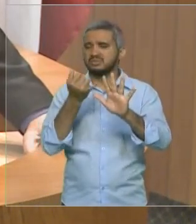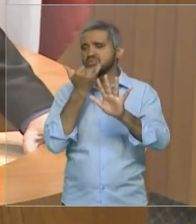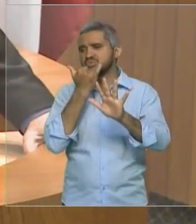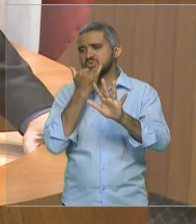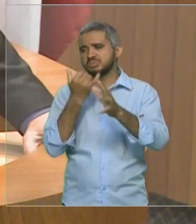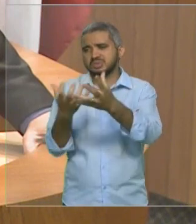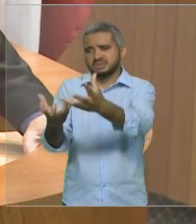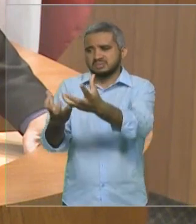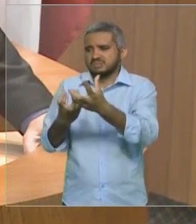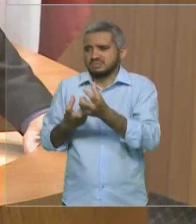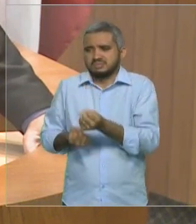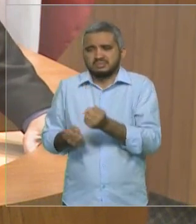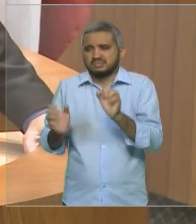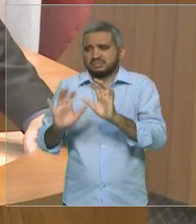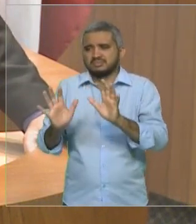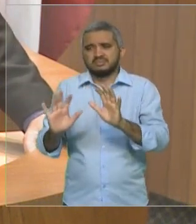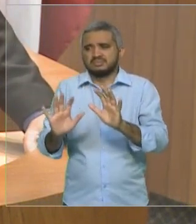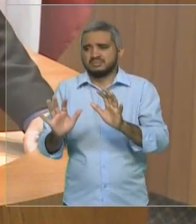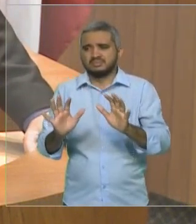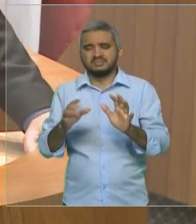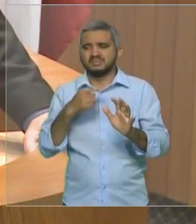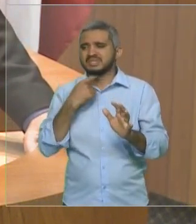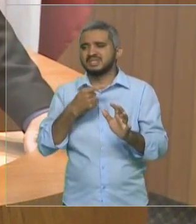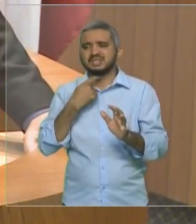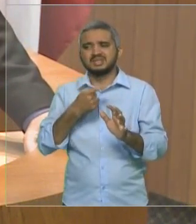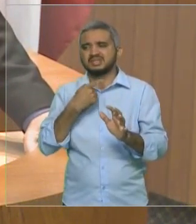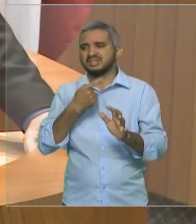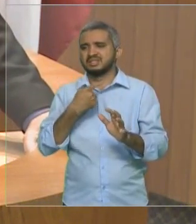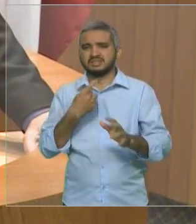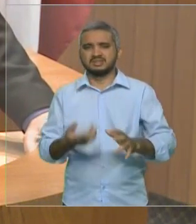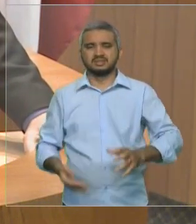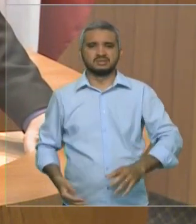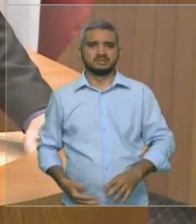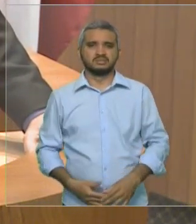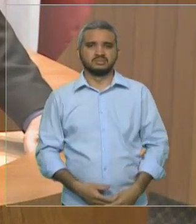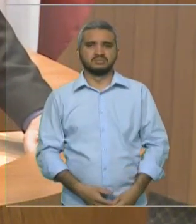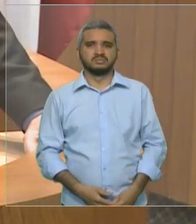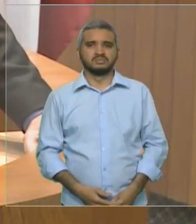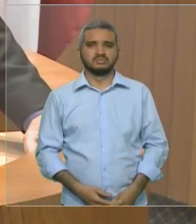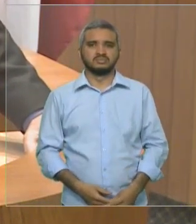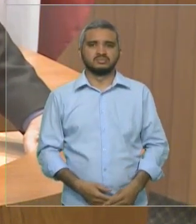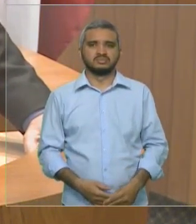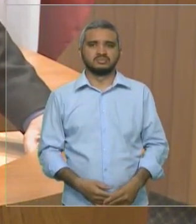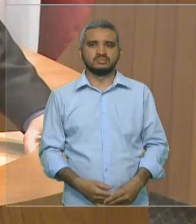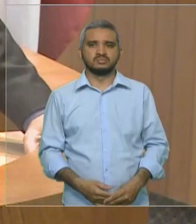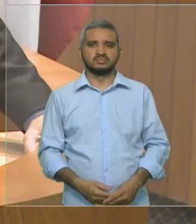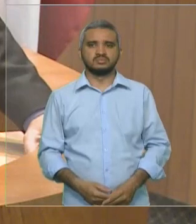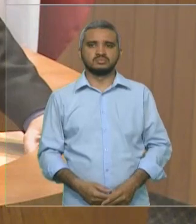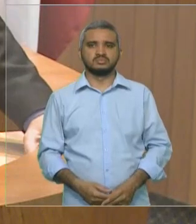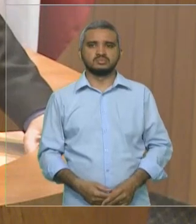compromisso de instituir o ensino superior naquele município. Foi quando